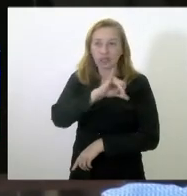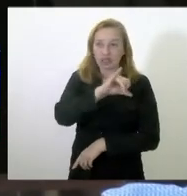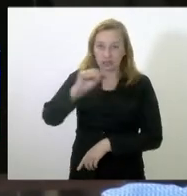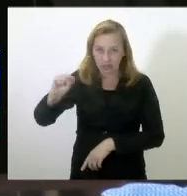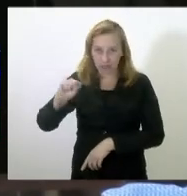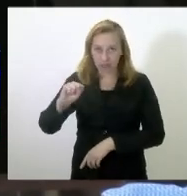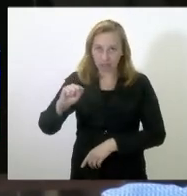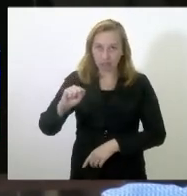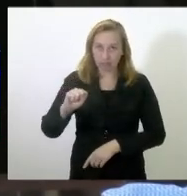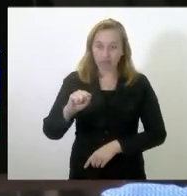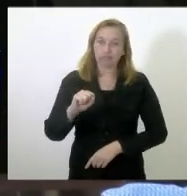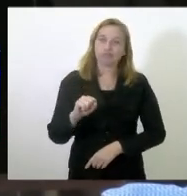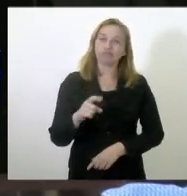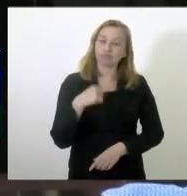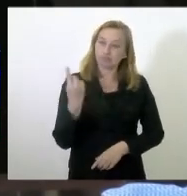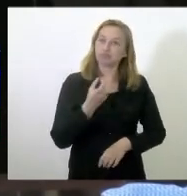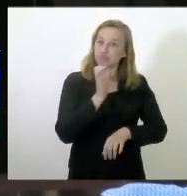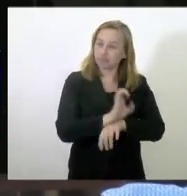ICMS para o nosso Estado.